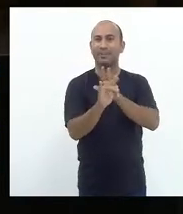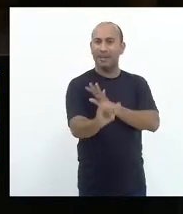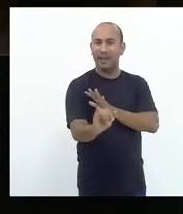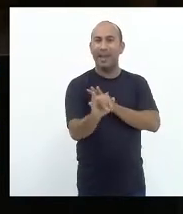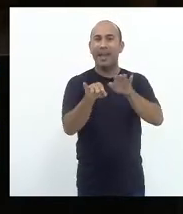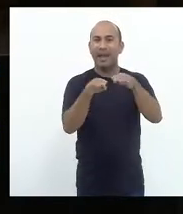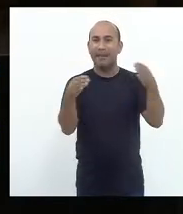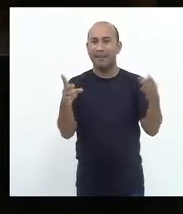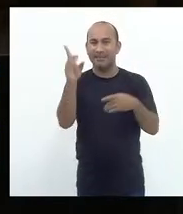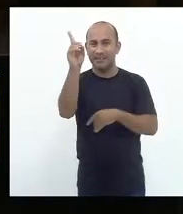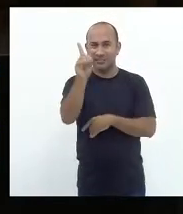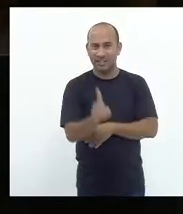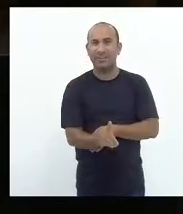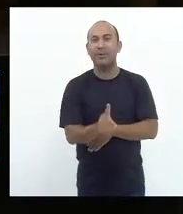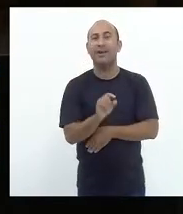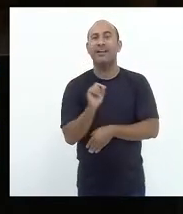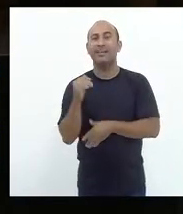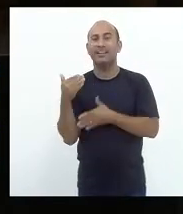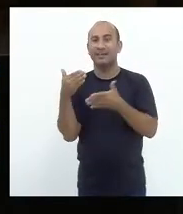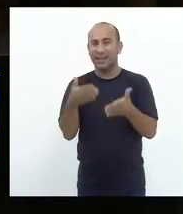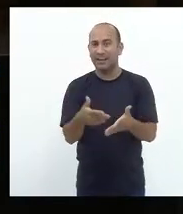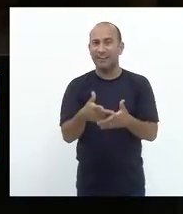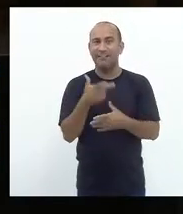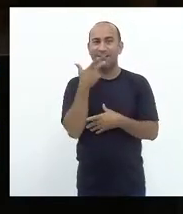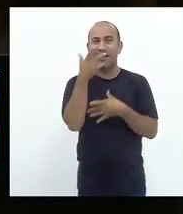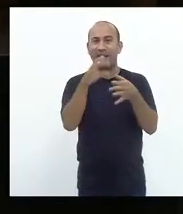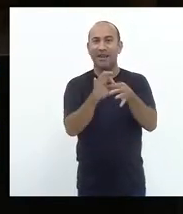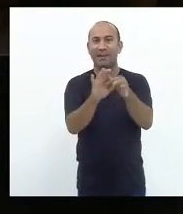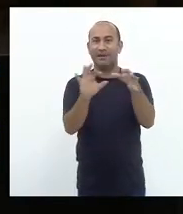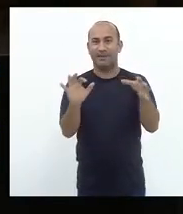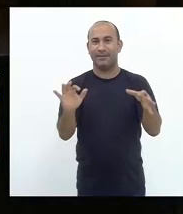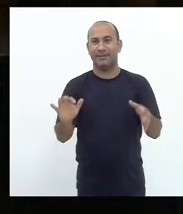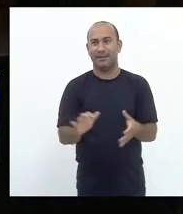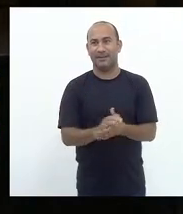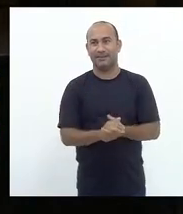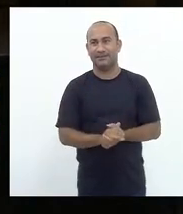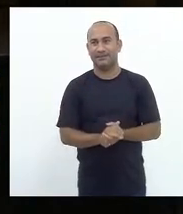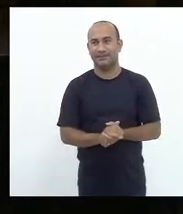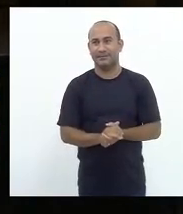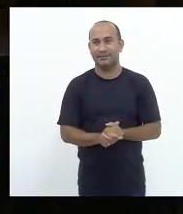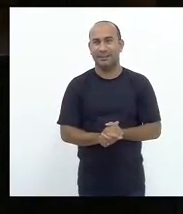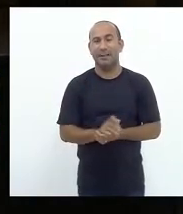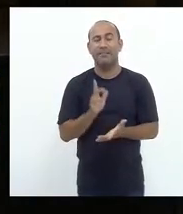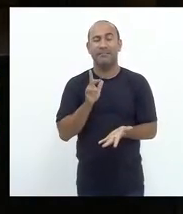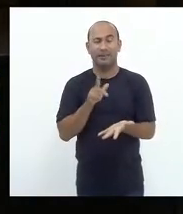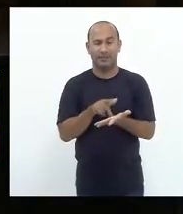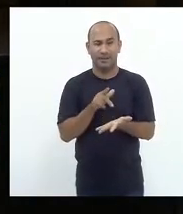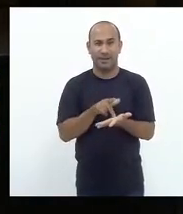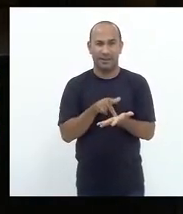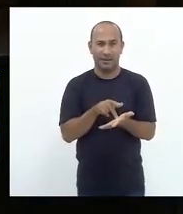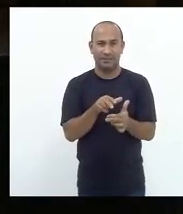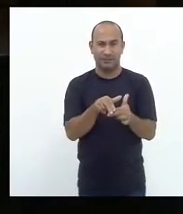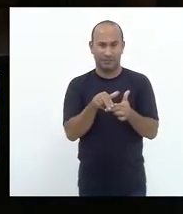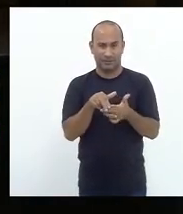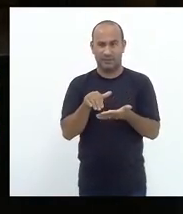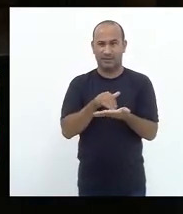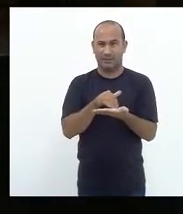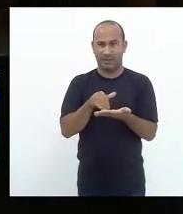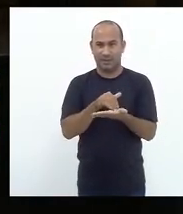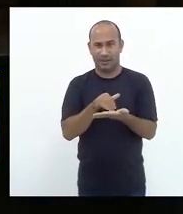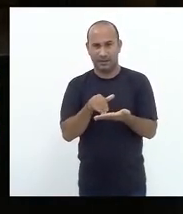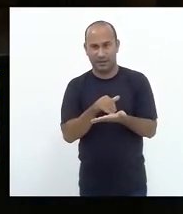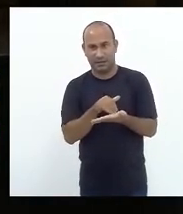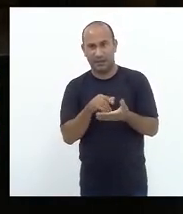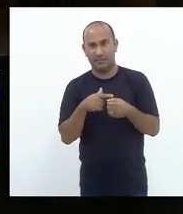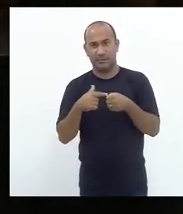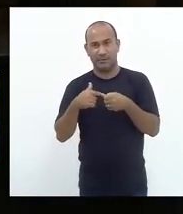mesa diretora, que está aqui querendo dar liberdade, de fato, para as secretarias municipais de